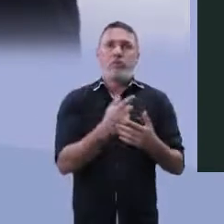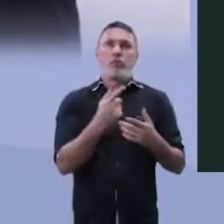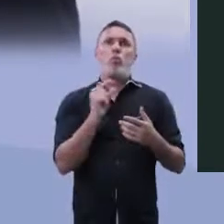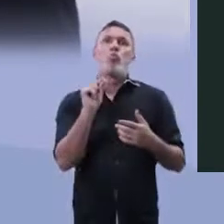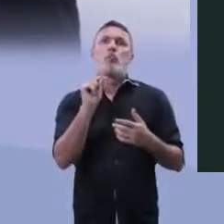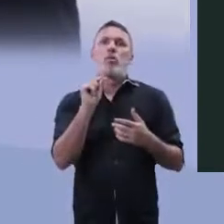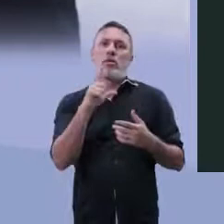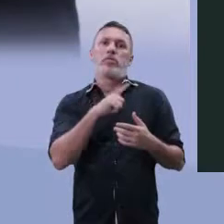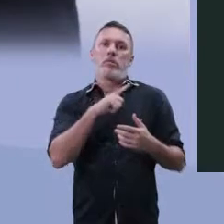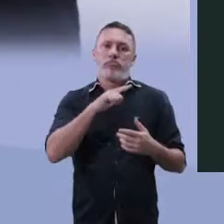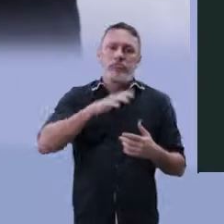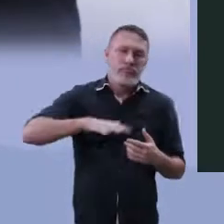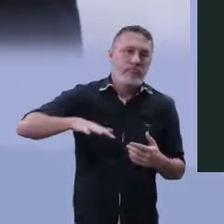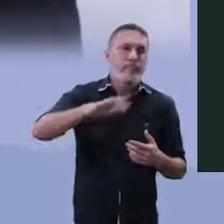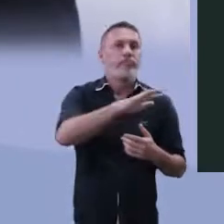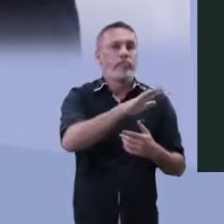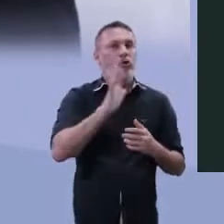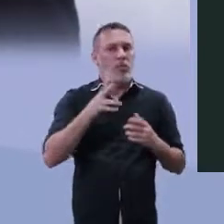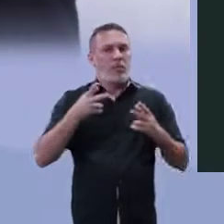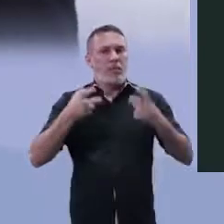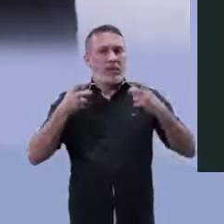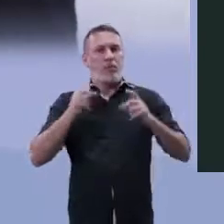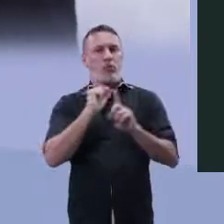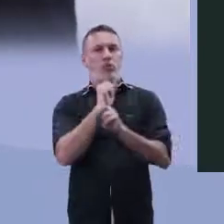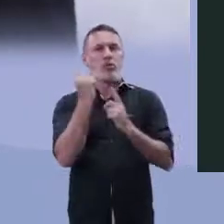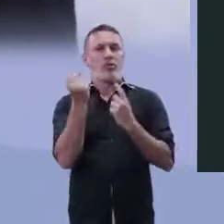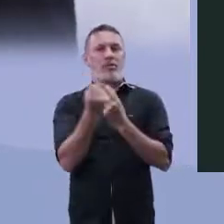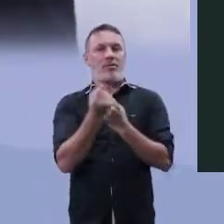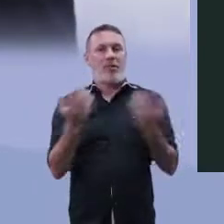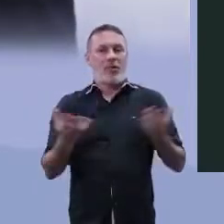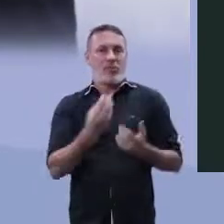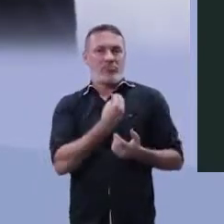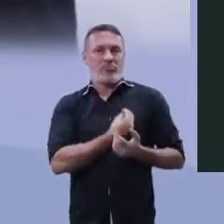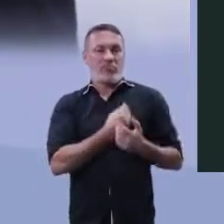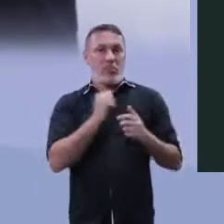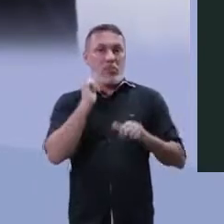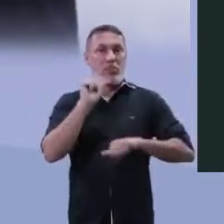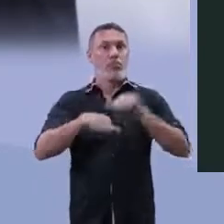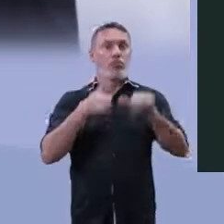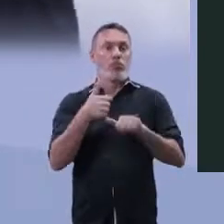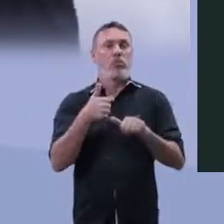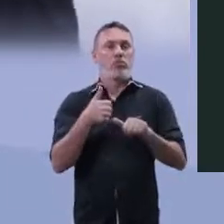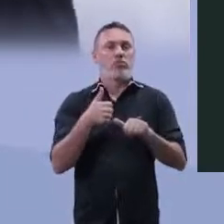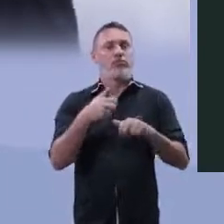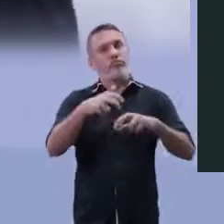dessas interações sociais. Então, esse é um dos impactos que a gente vê, né, percebe